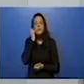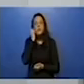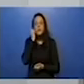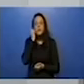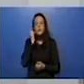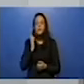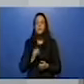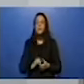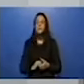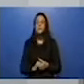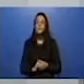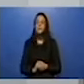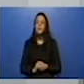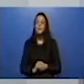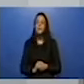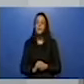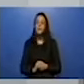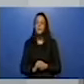algo mais.